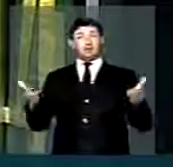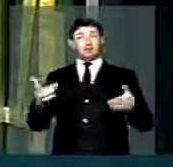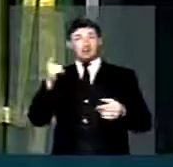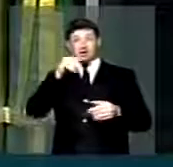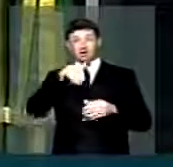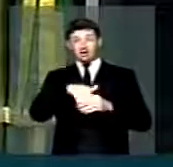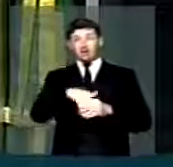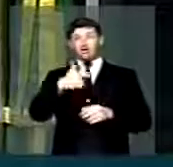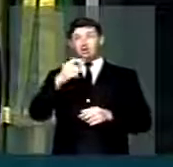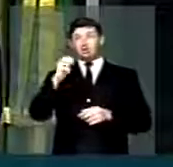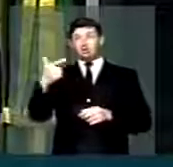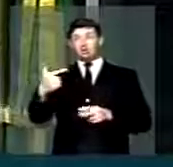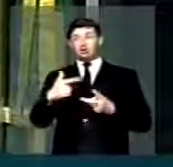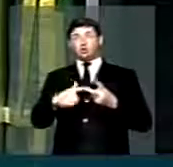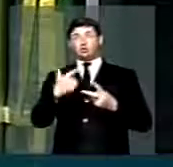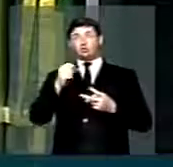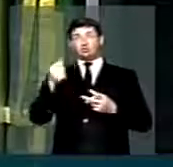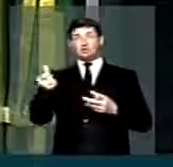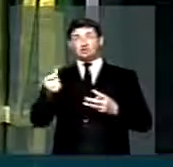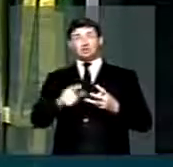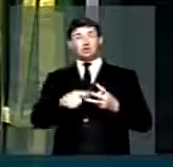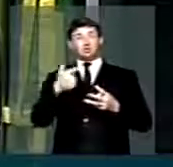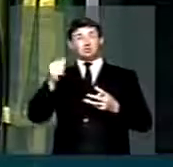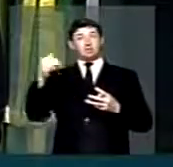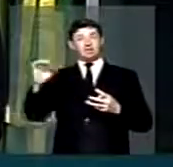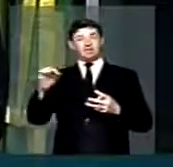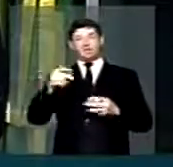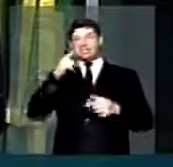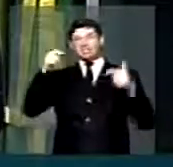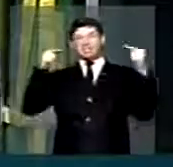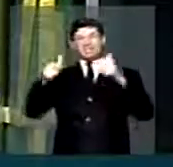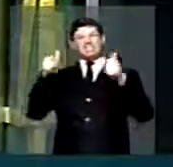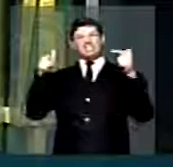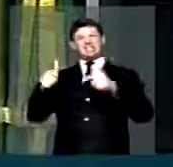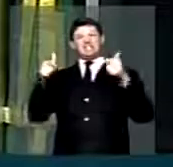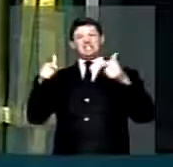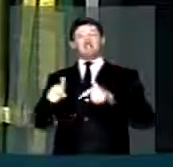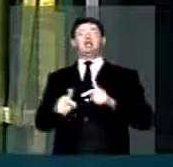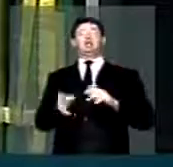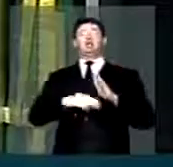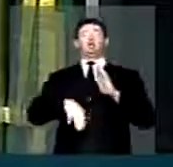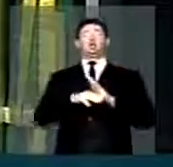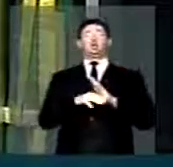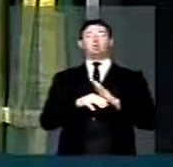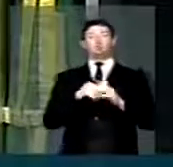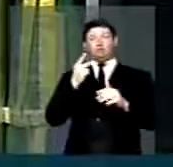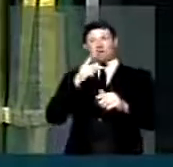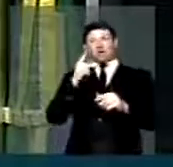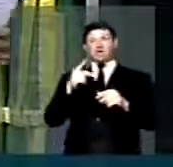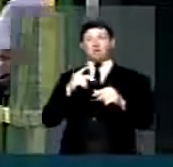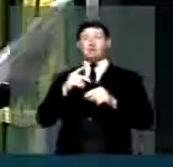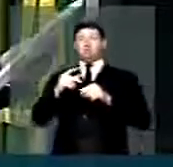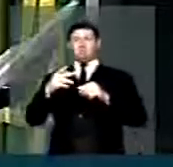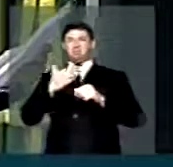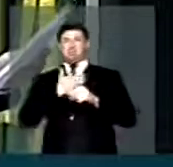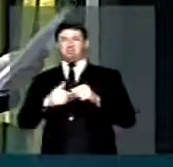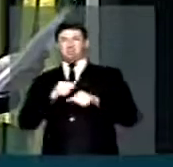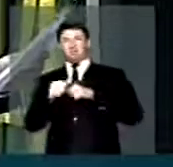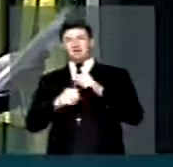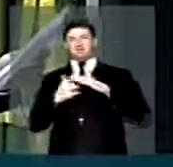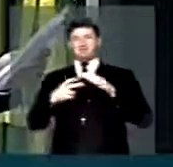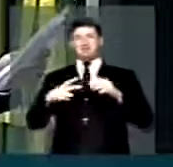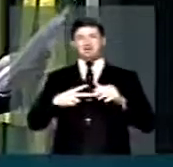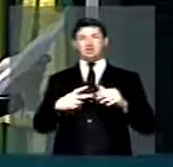em 2002, em 2006, em 2010, demonizando as privatizações. Ah, não, nós não estamos